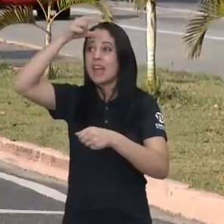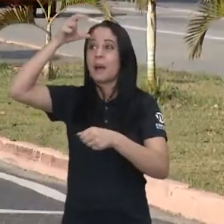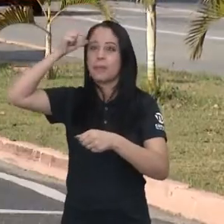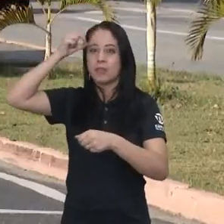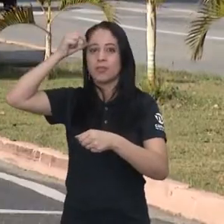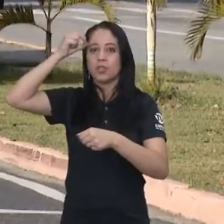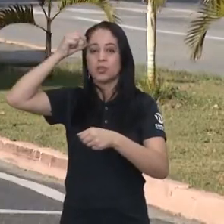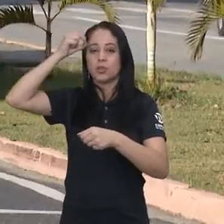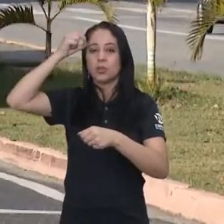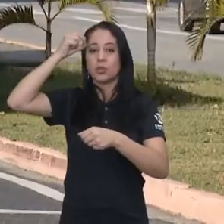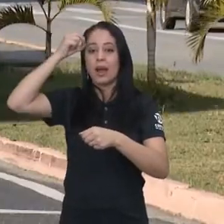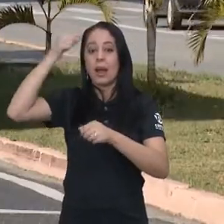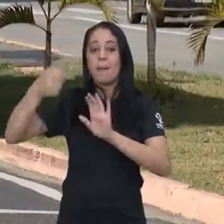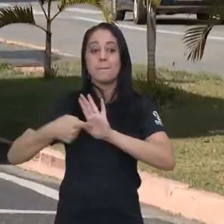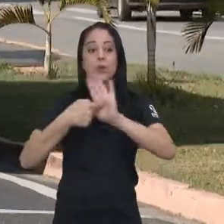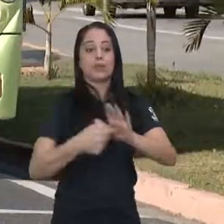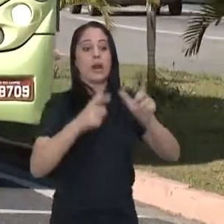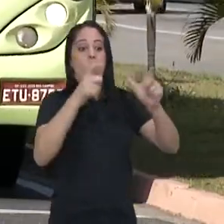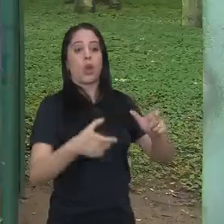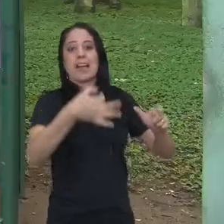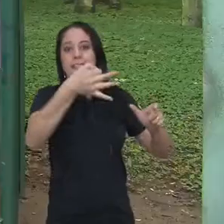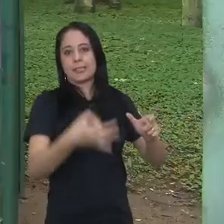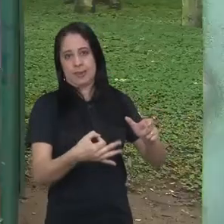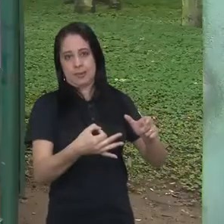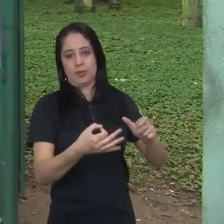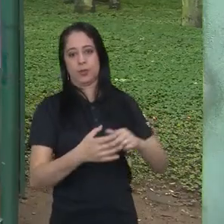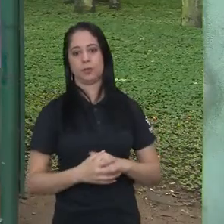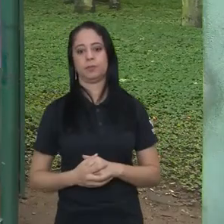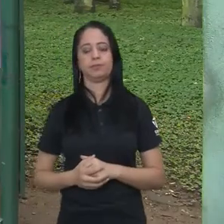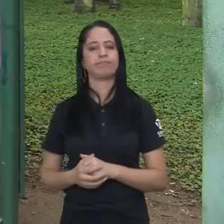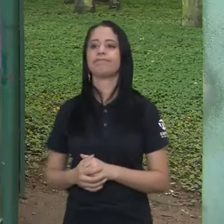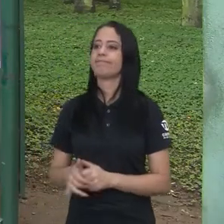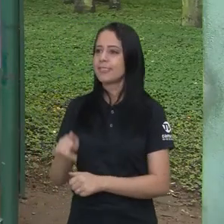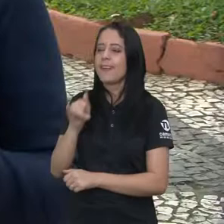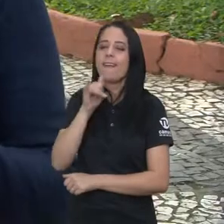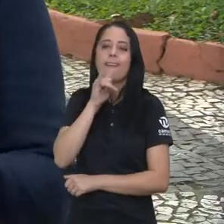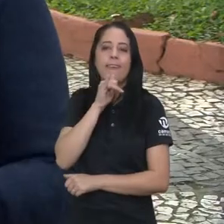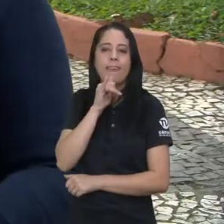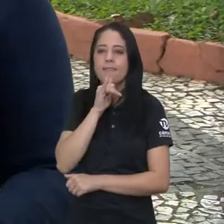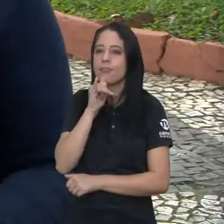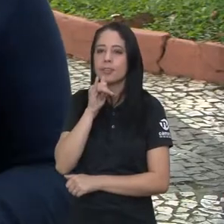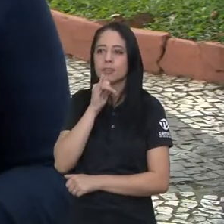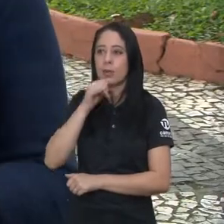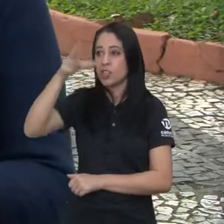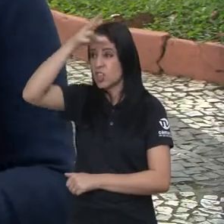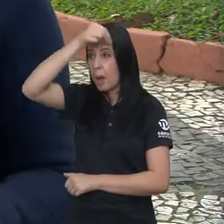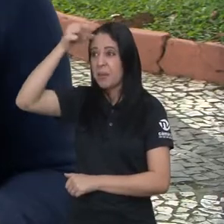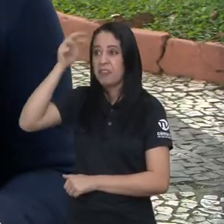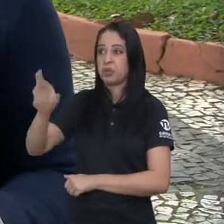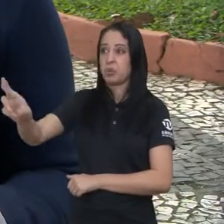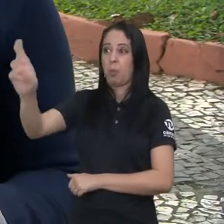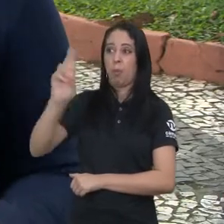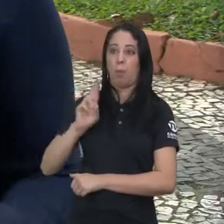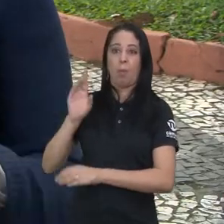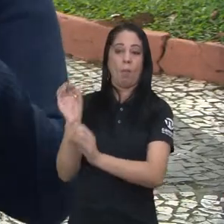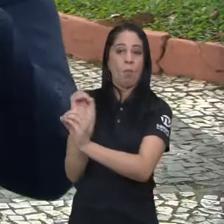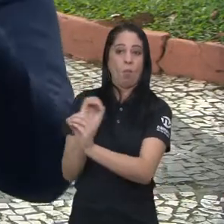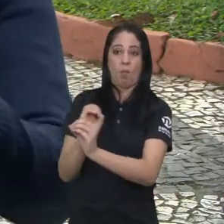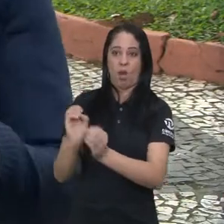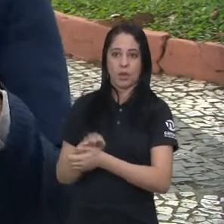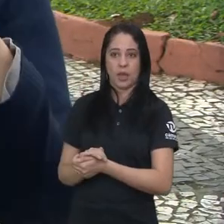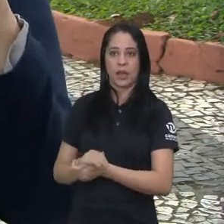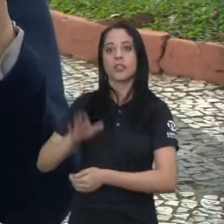é preciso que a prefeitura indica um local específico o que ainda não aconteceu infelizmente da prefeitura nós não tivermos um retorno